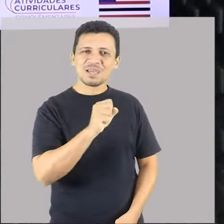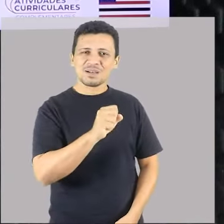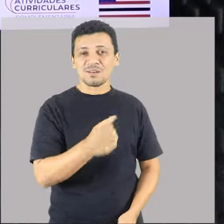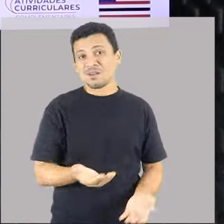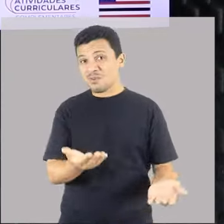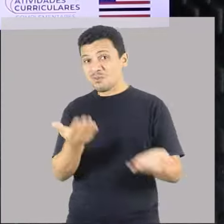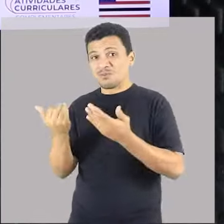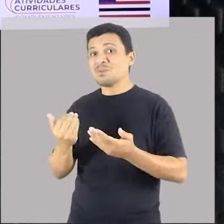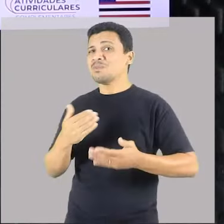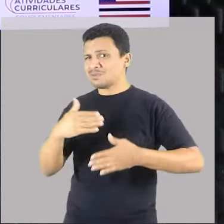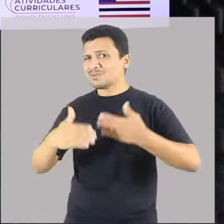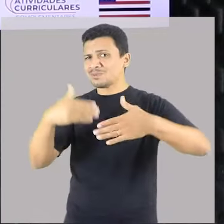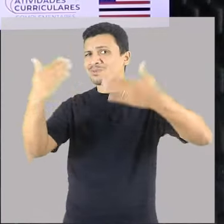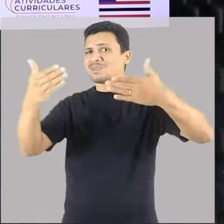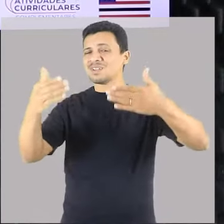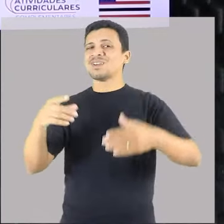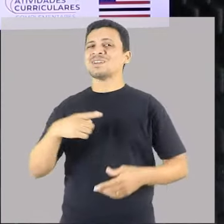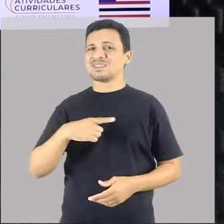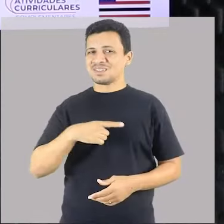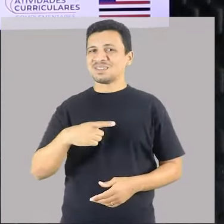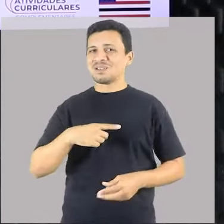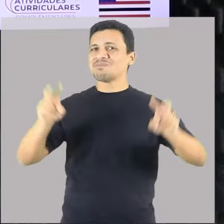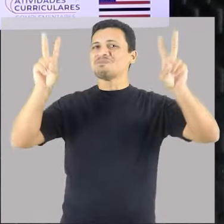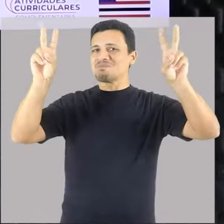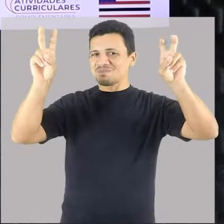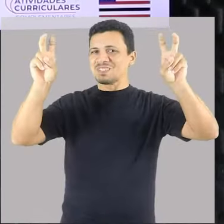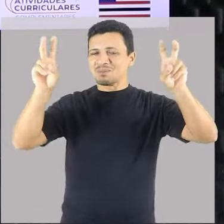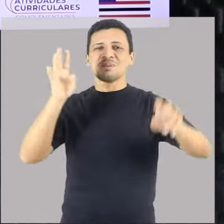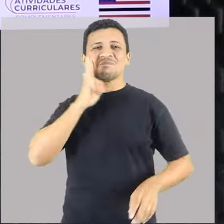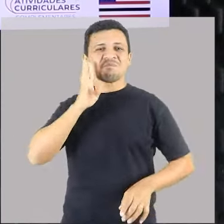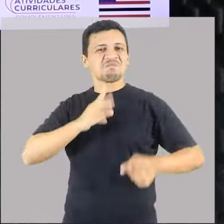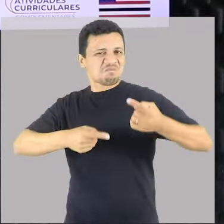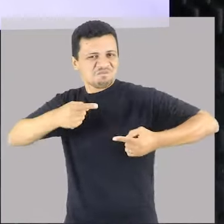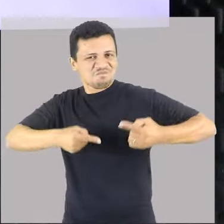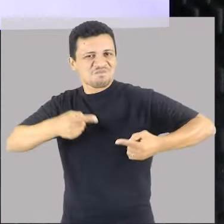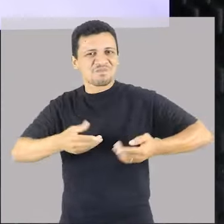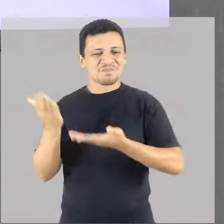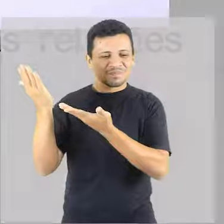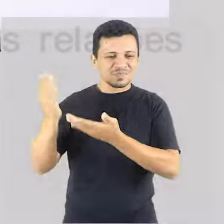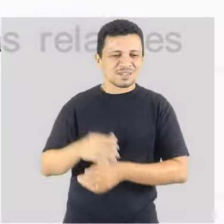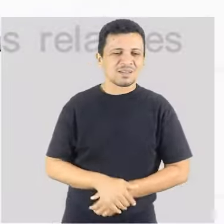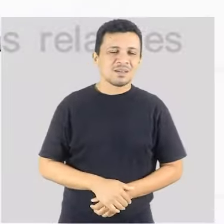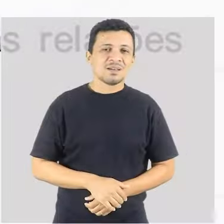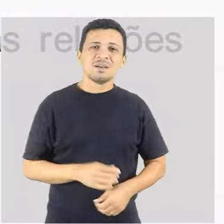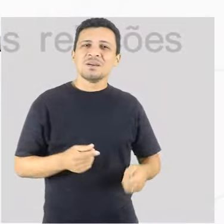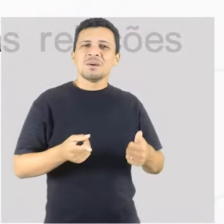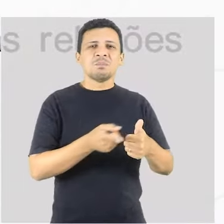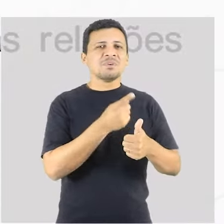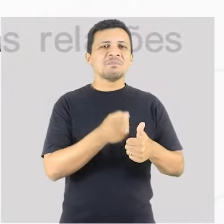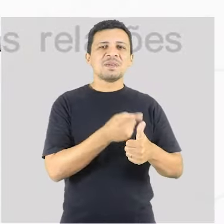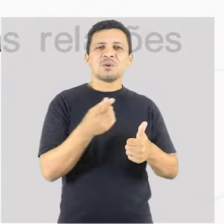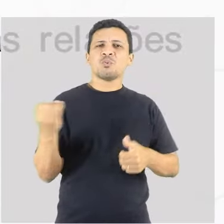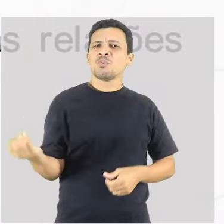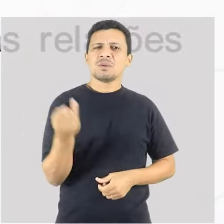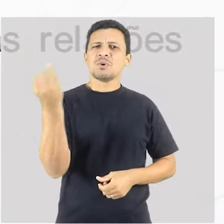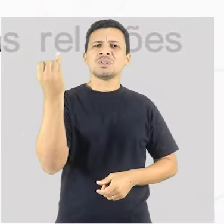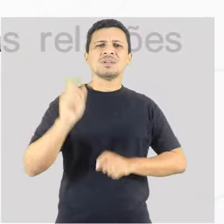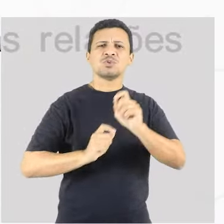vamos evoluir que tem muita coisa bacana pra gente discutir a primeira coisa importante é conversarmos